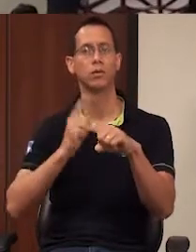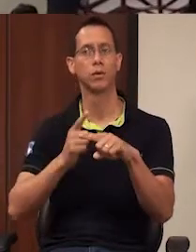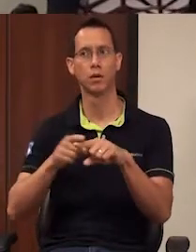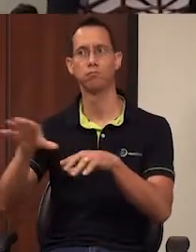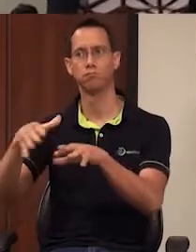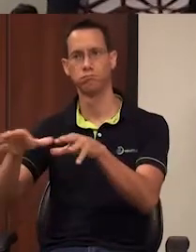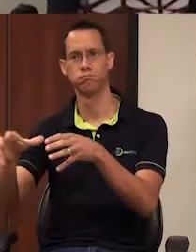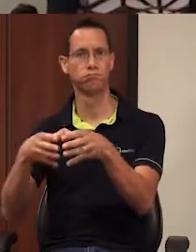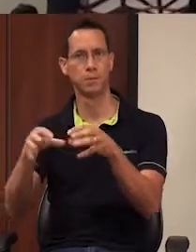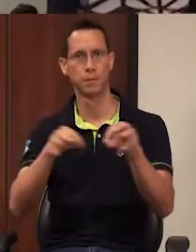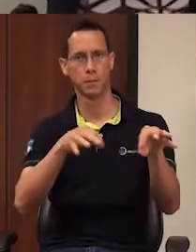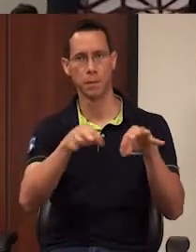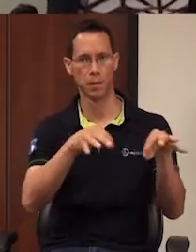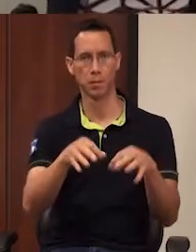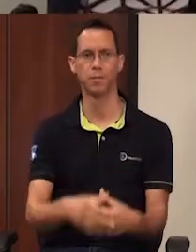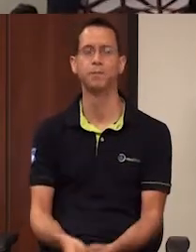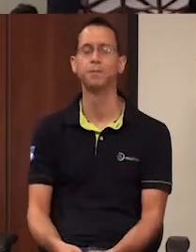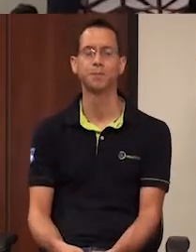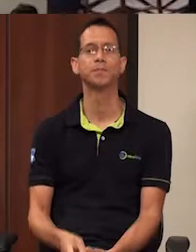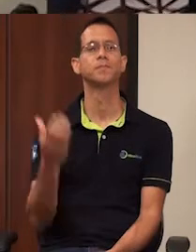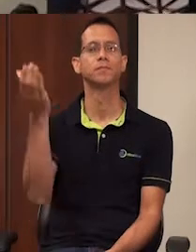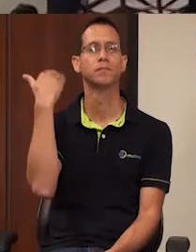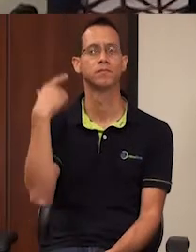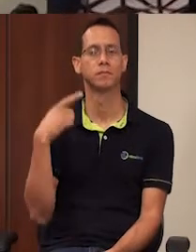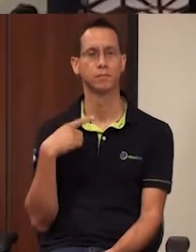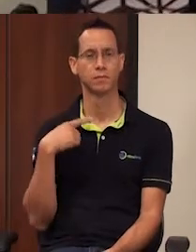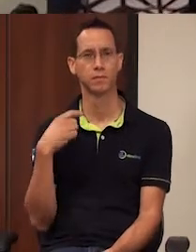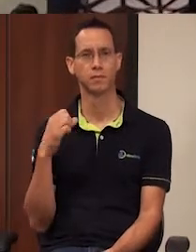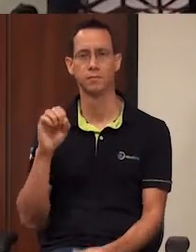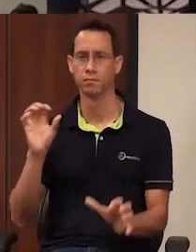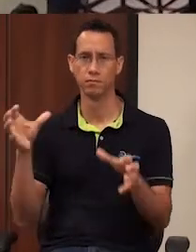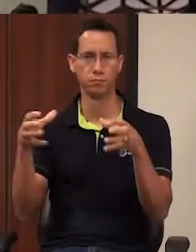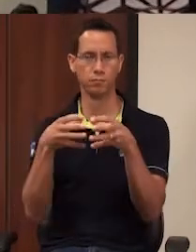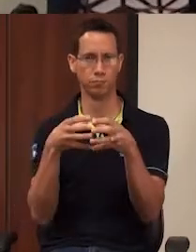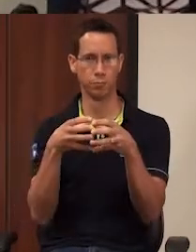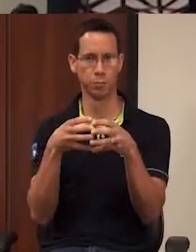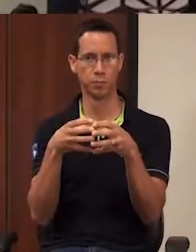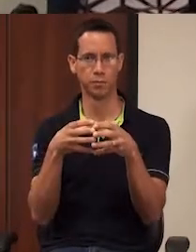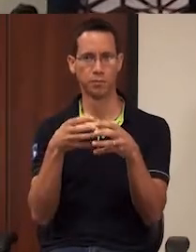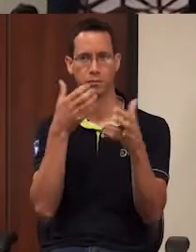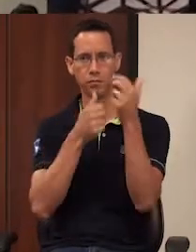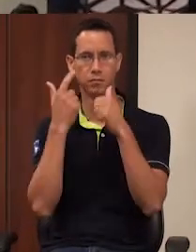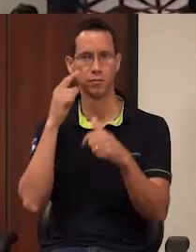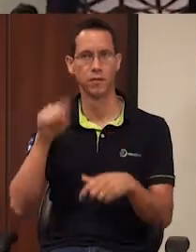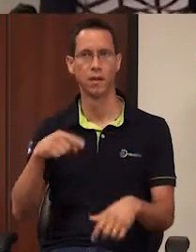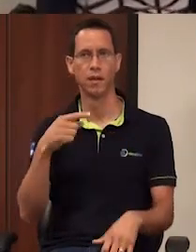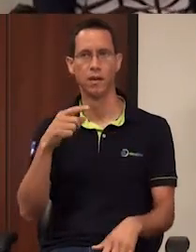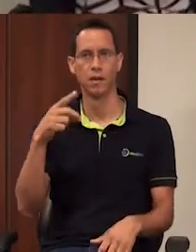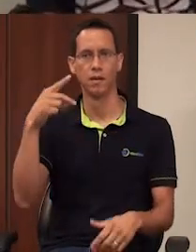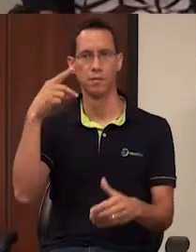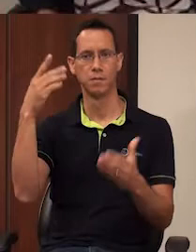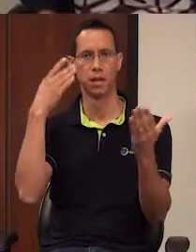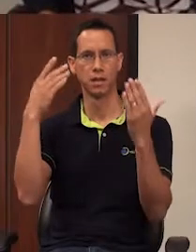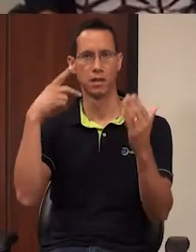mobilizaram. Então, na época, houve um lobby muito grande do grupo dos sobreviventes da psiquiatria.